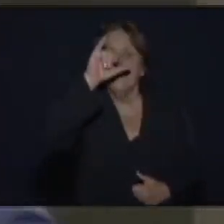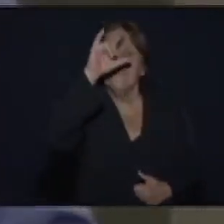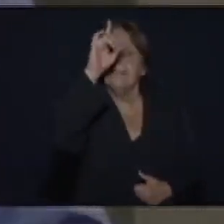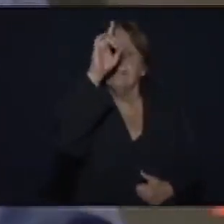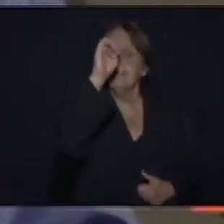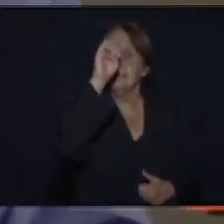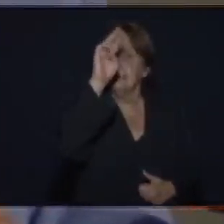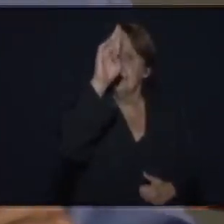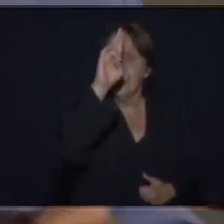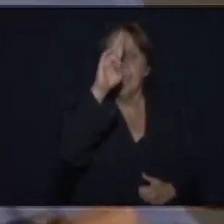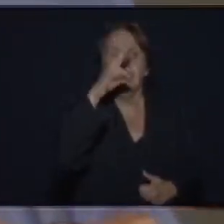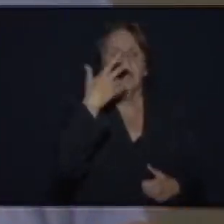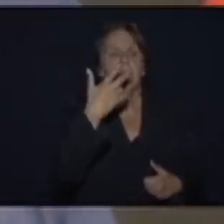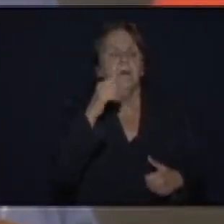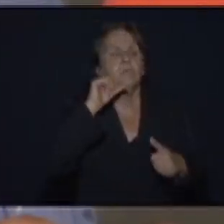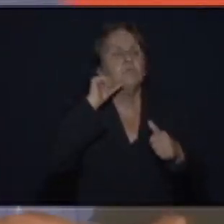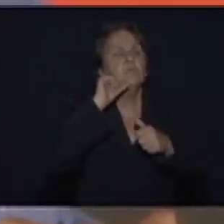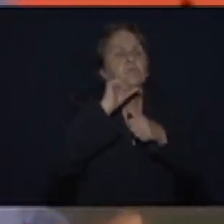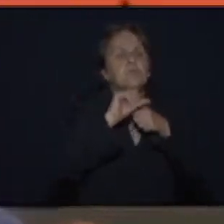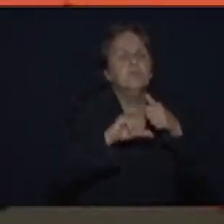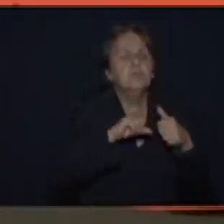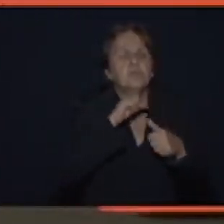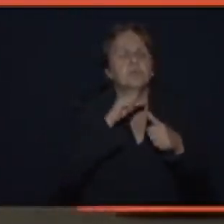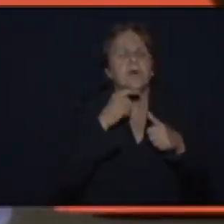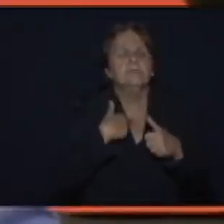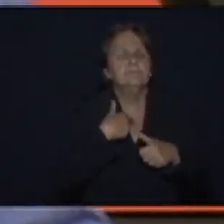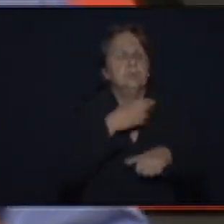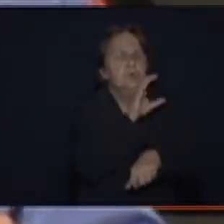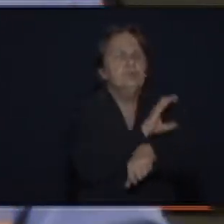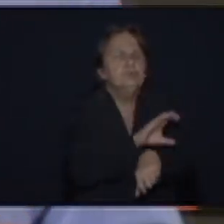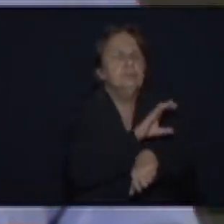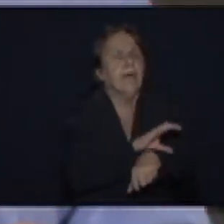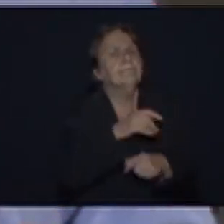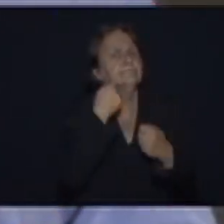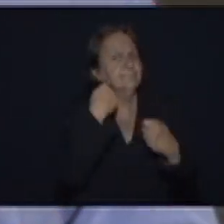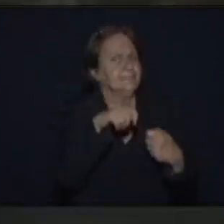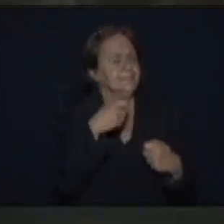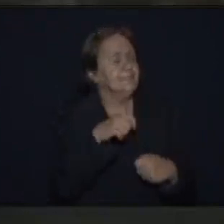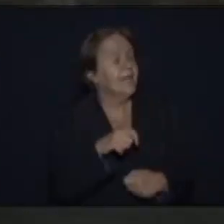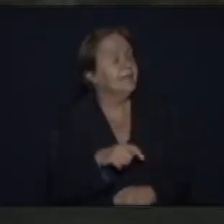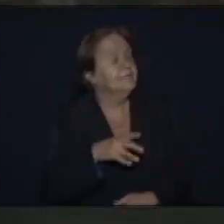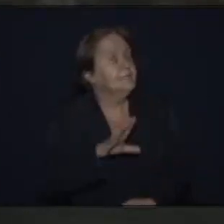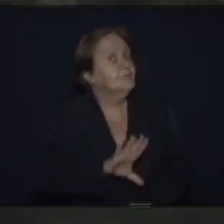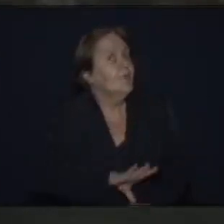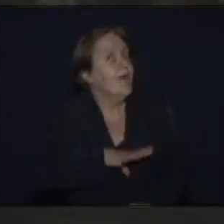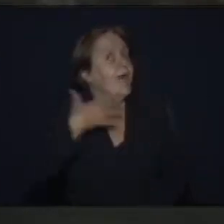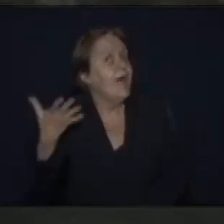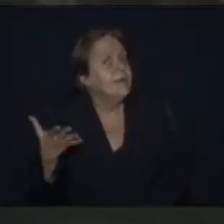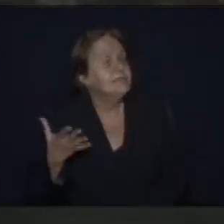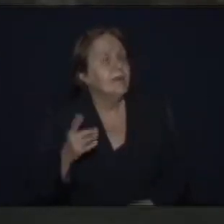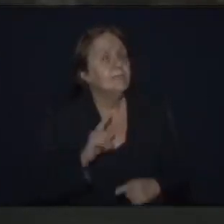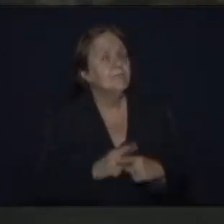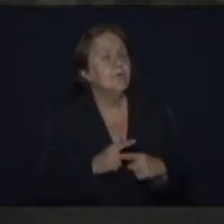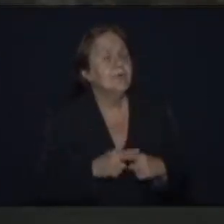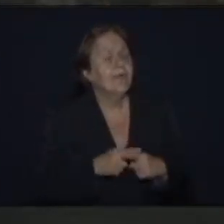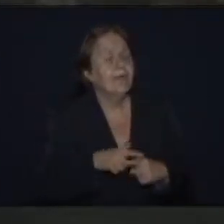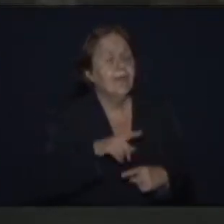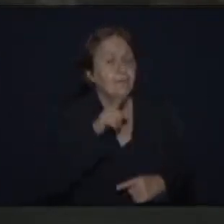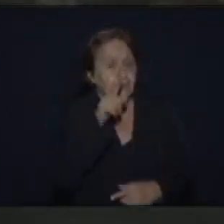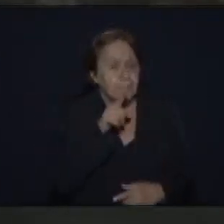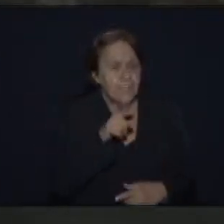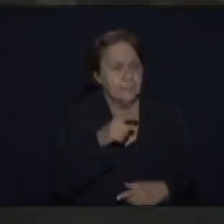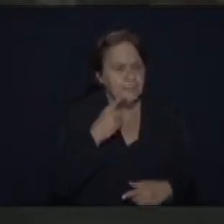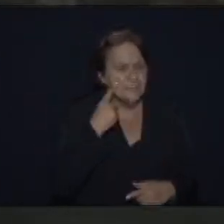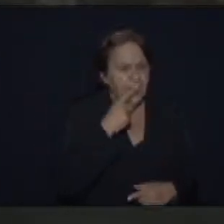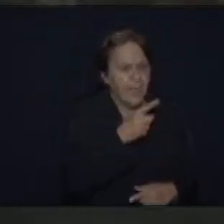transformadoras mudanças culturais exigem muita coragem porque vocês/naquilo que as